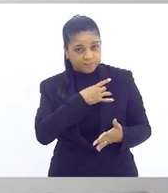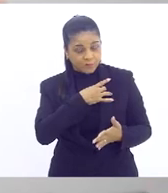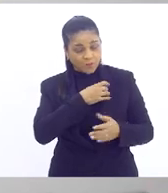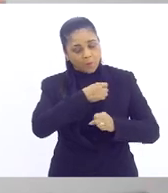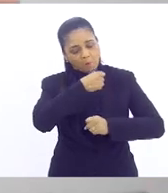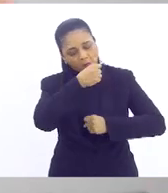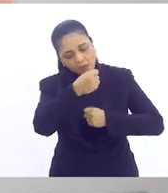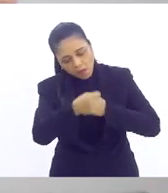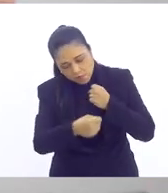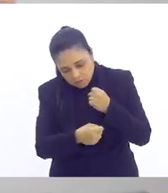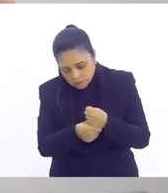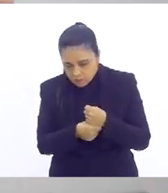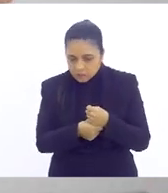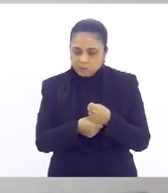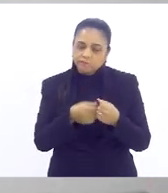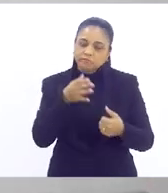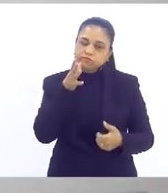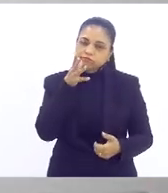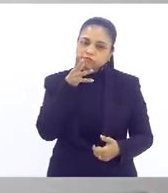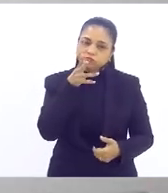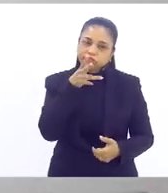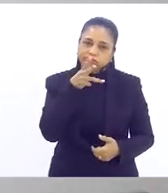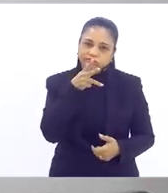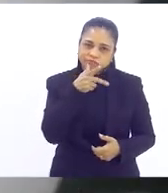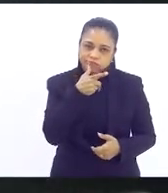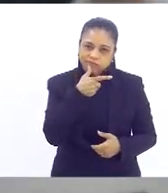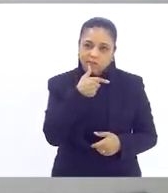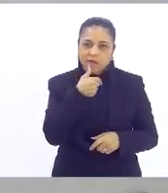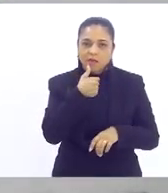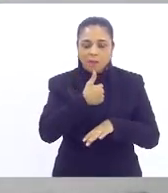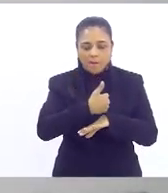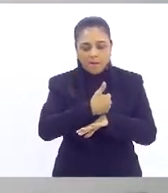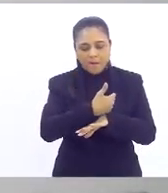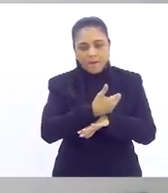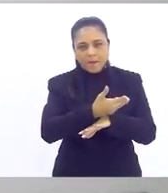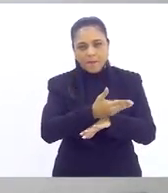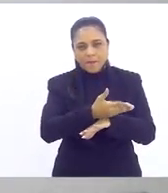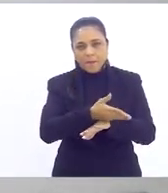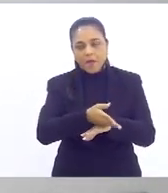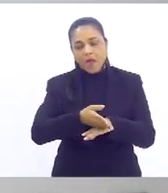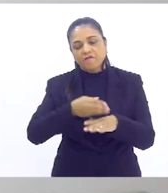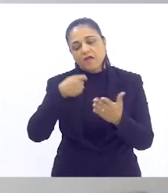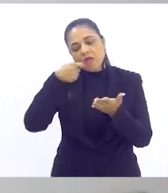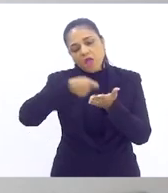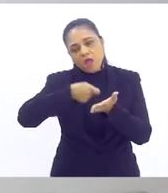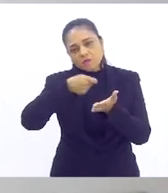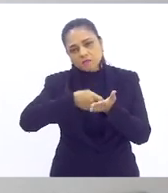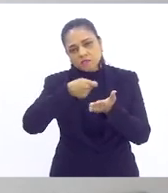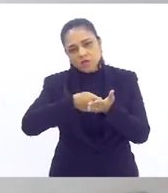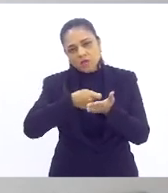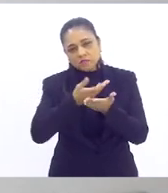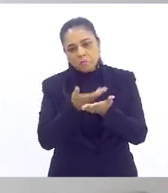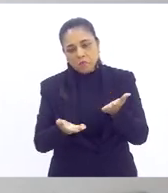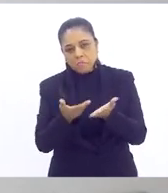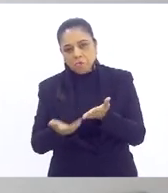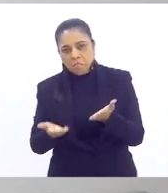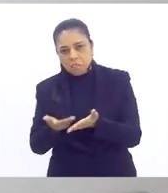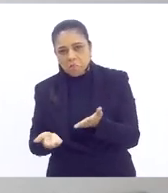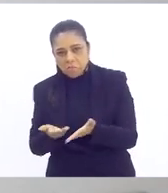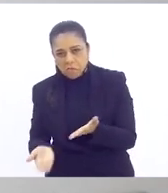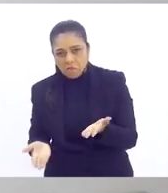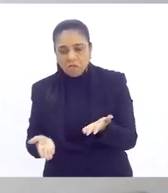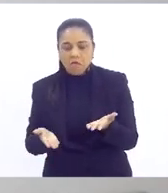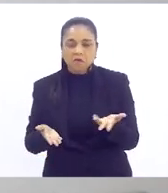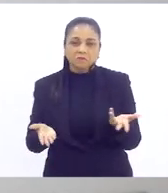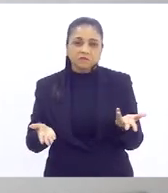pela frente e aí o tempo se foi outras exigências se vão etc etc